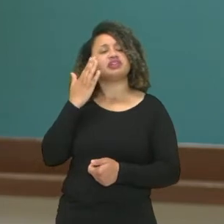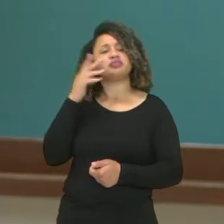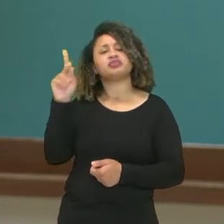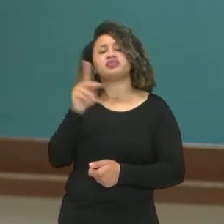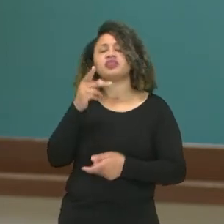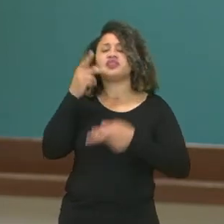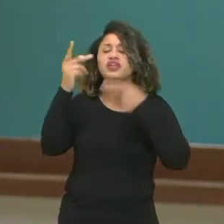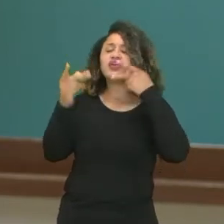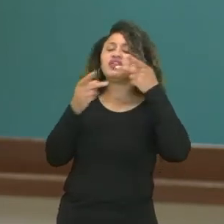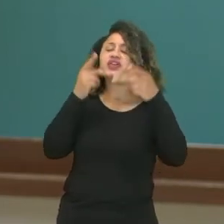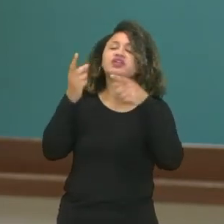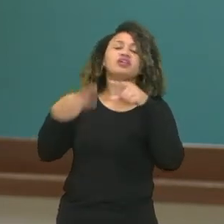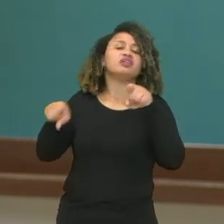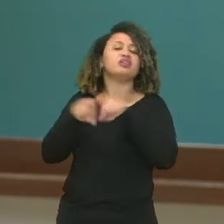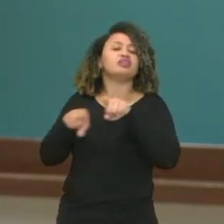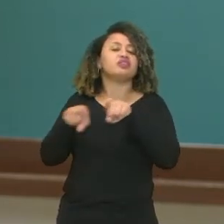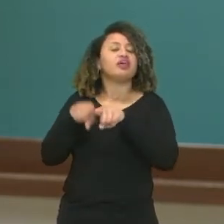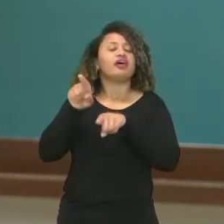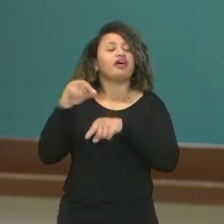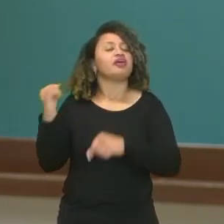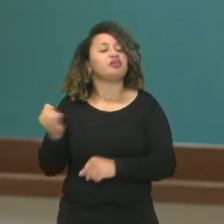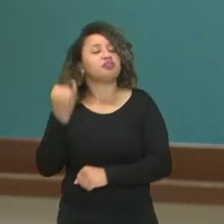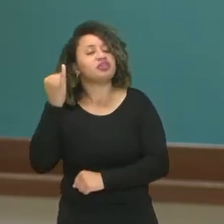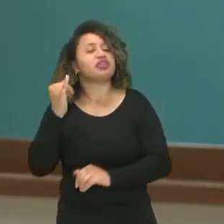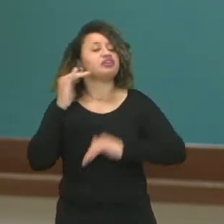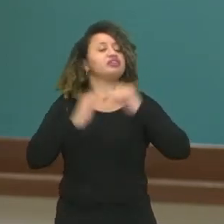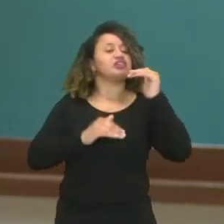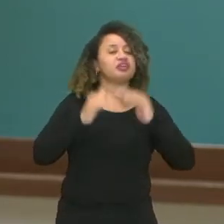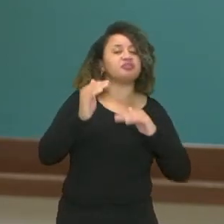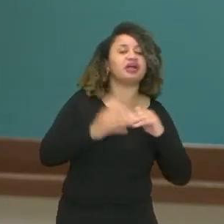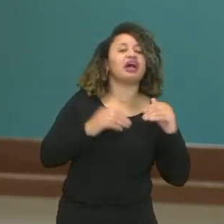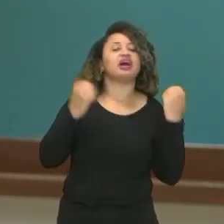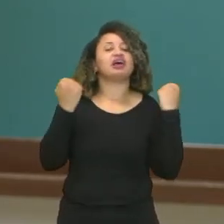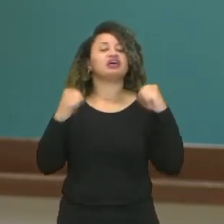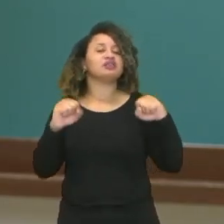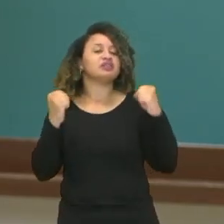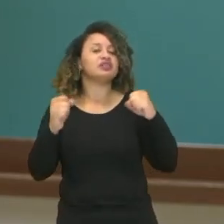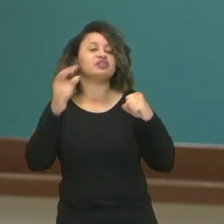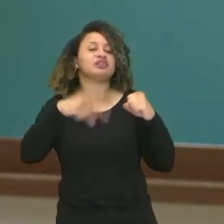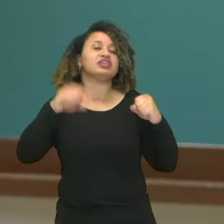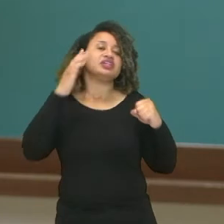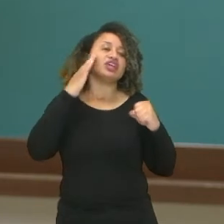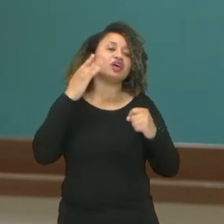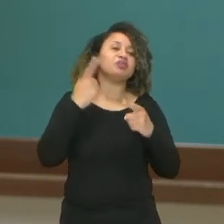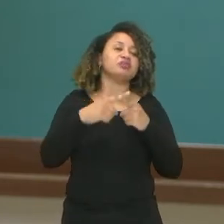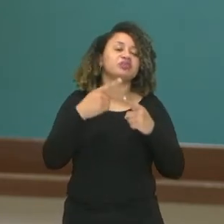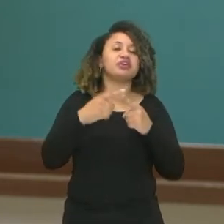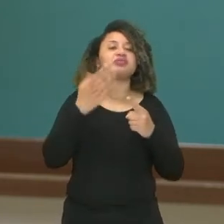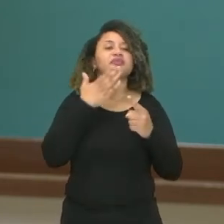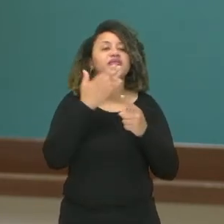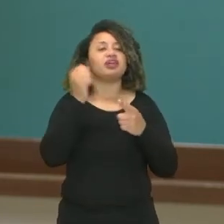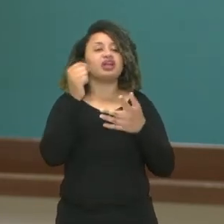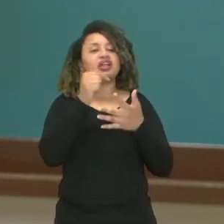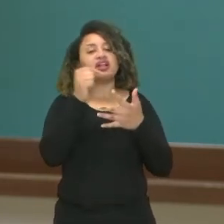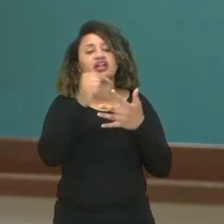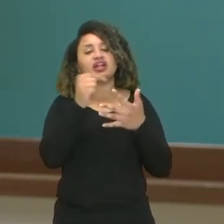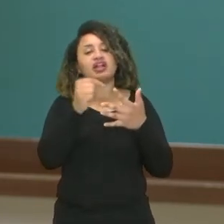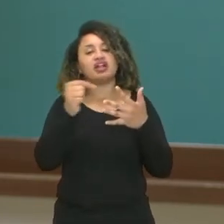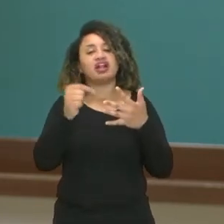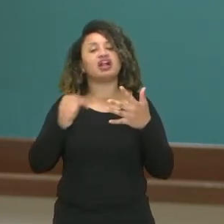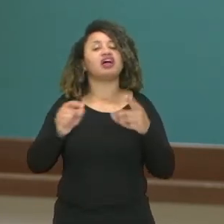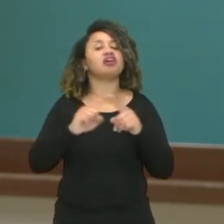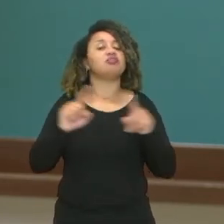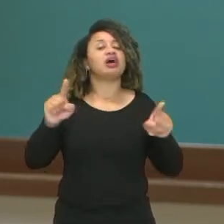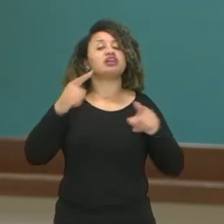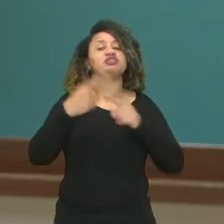vocês que é importante a prática de atividade física, né? Vocês sabem por quê, para melhorar tudo isso. Mas por que não fazem?